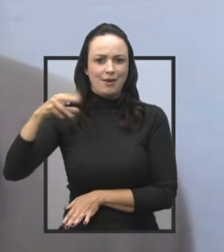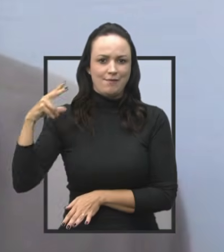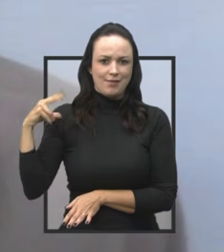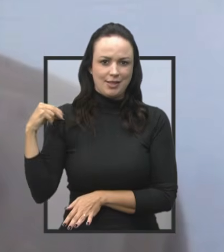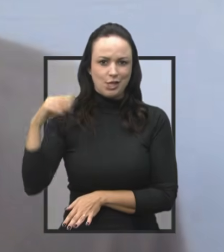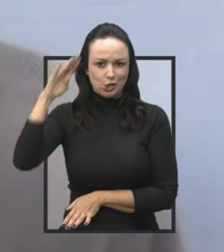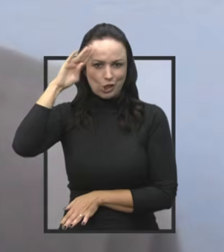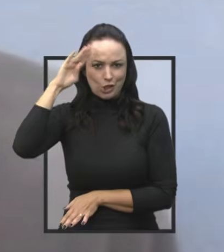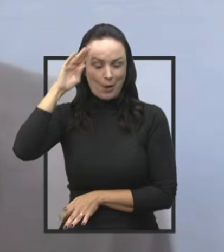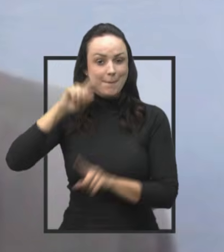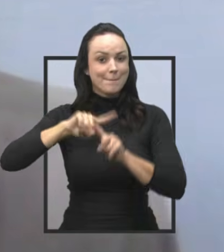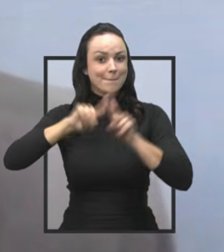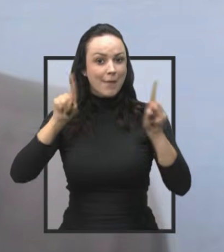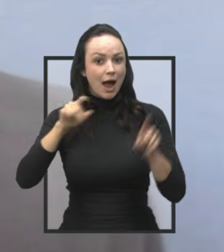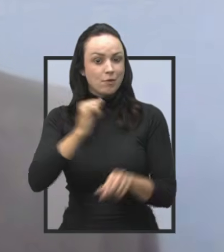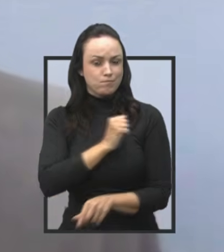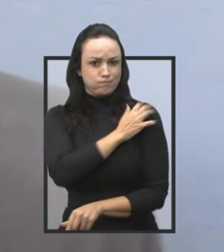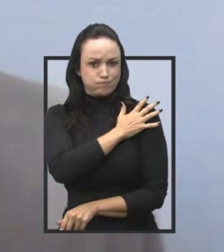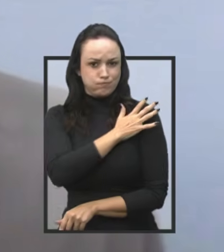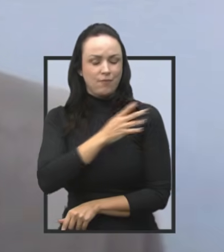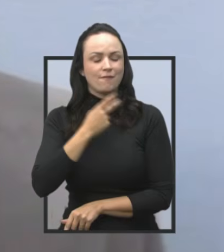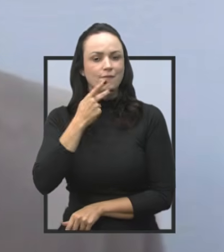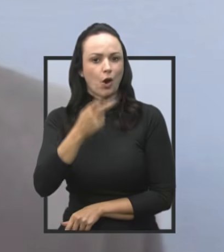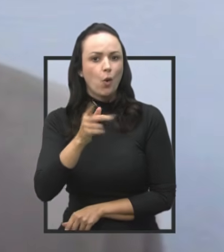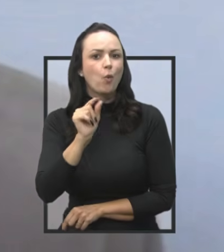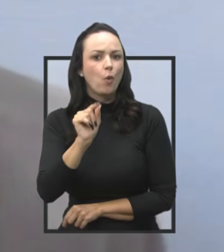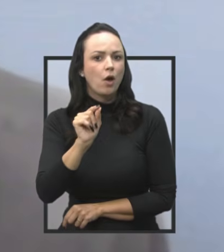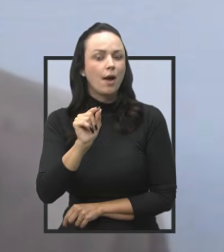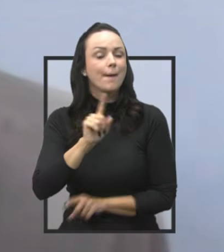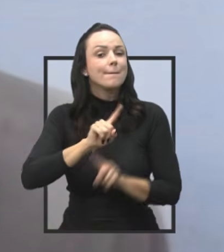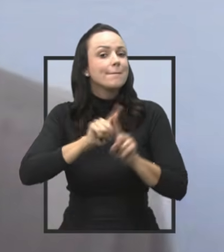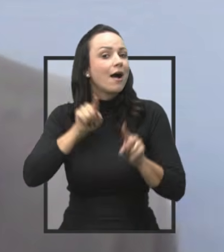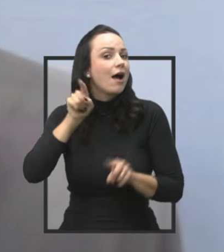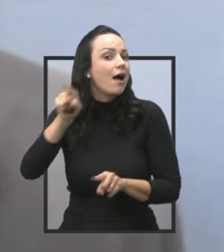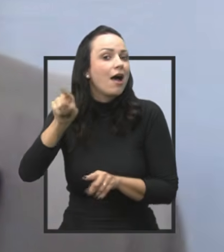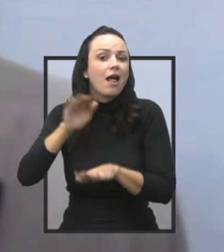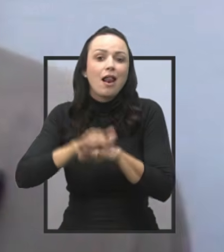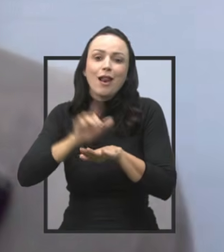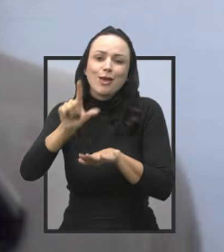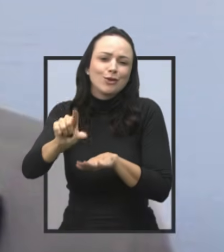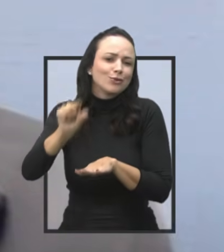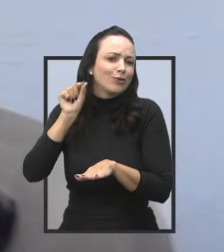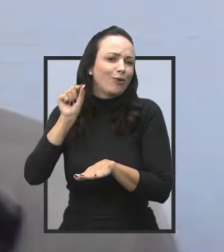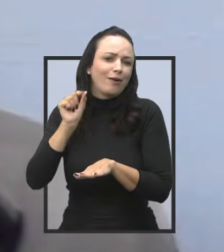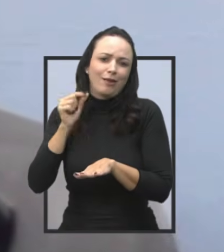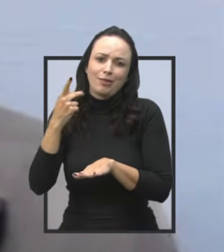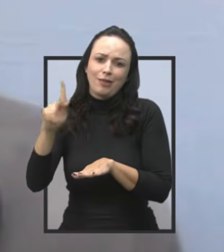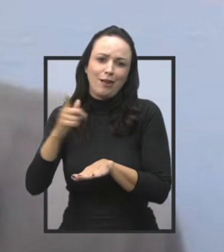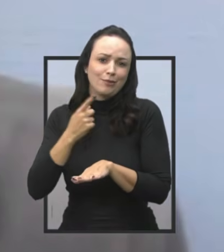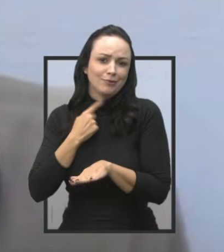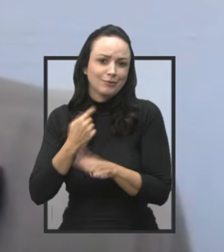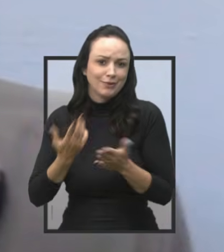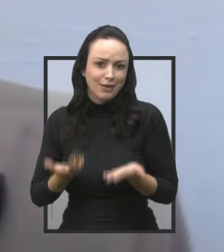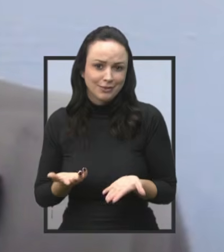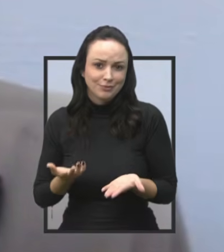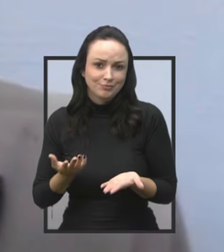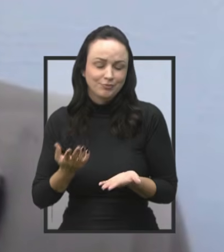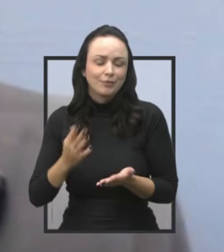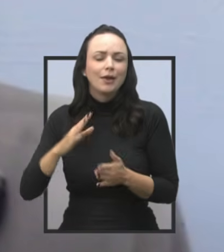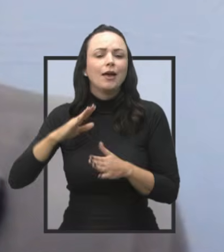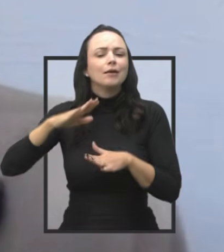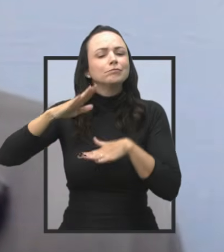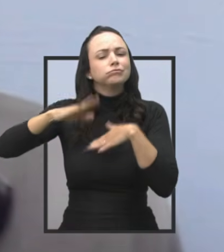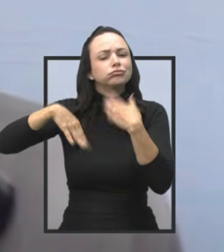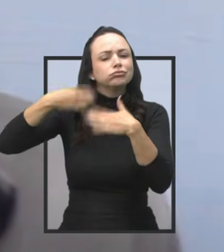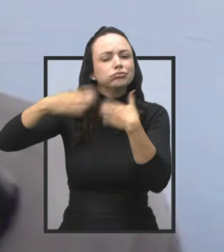Exército. Mas o comandante falou para o meu pai, mas foi uma opção dele. A gente só vai